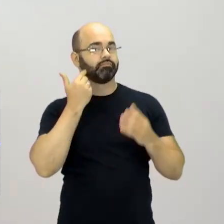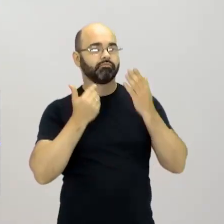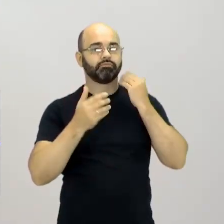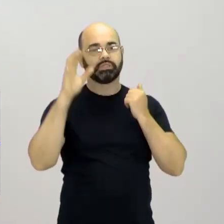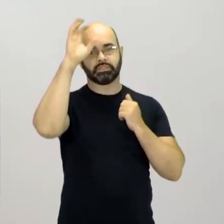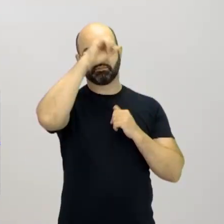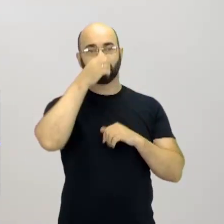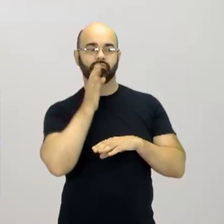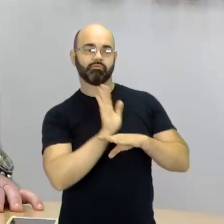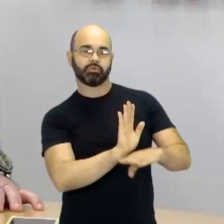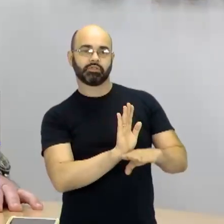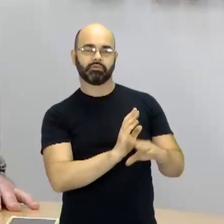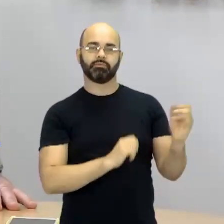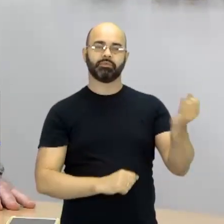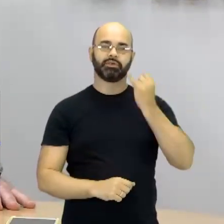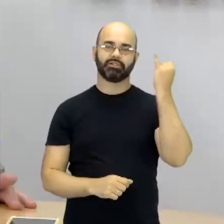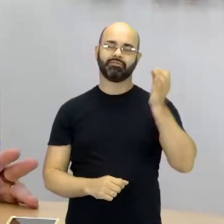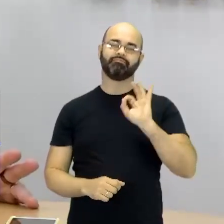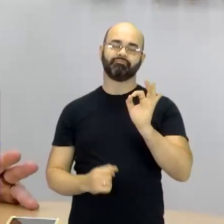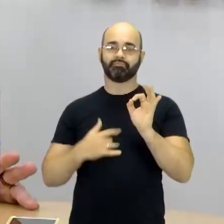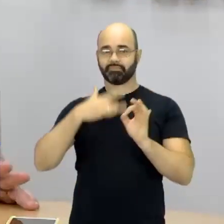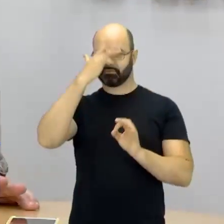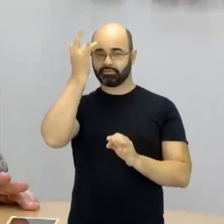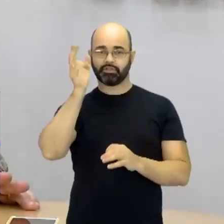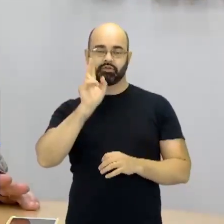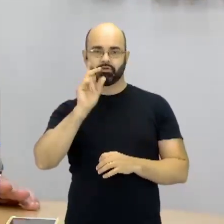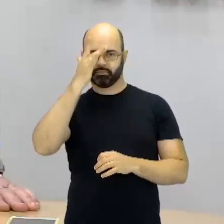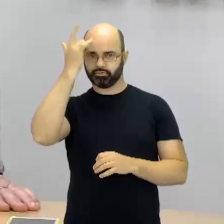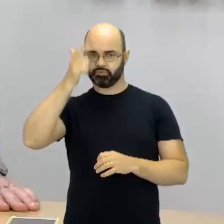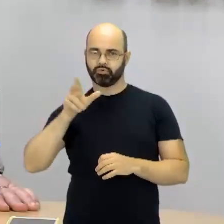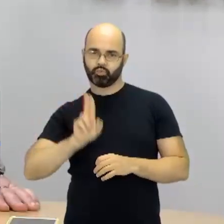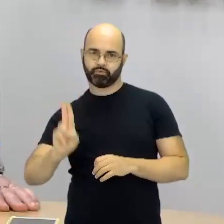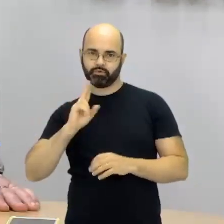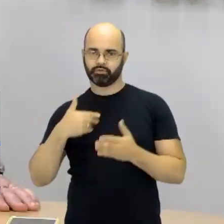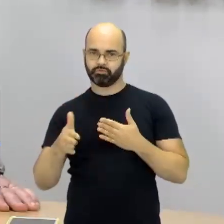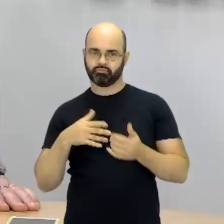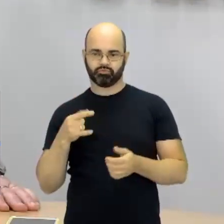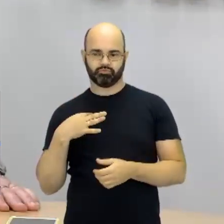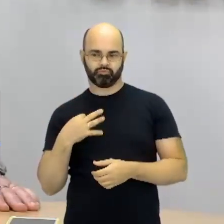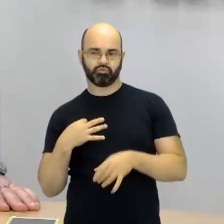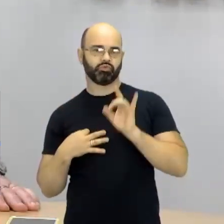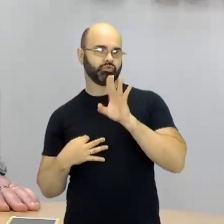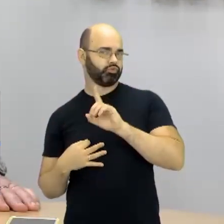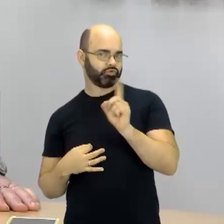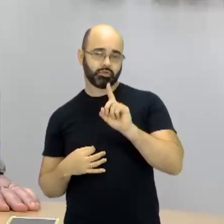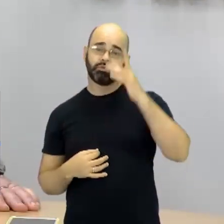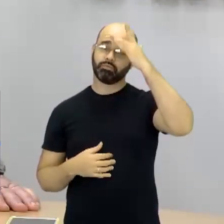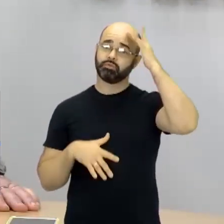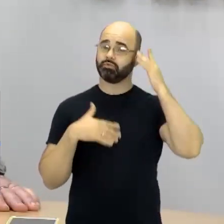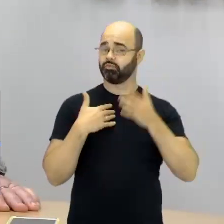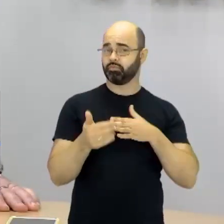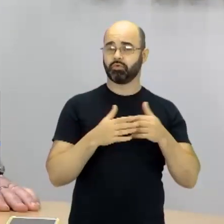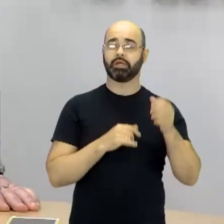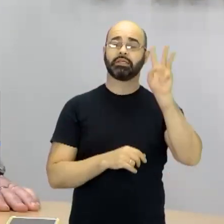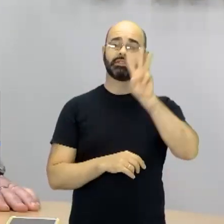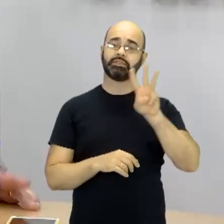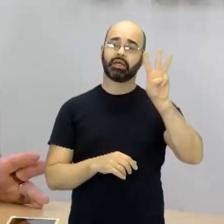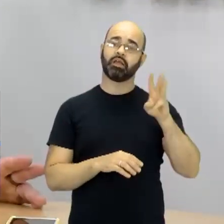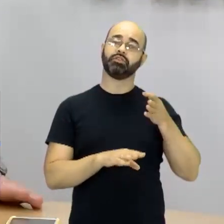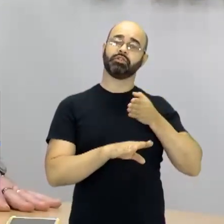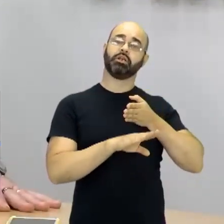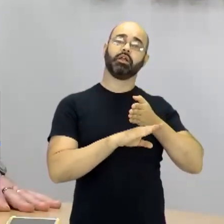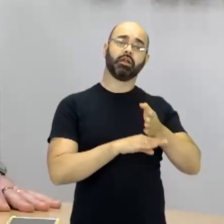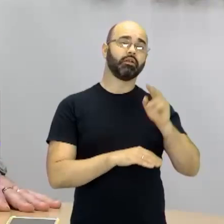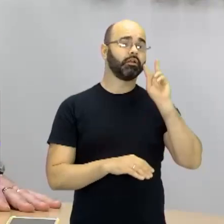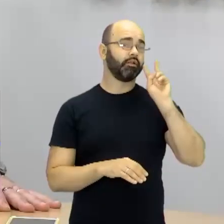processo. Não é só os universitários, mas qualquer pessoa pode ser voluntário, né? Só entrar lá no site e ver lá os requisitos básicos, né?